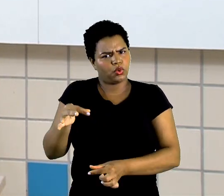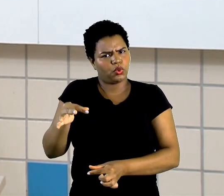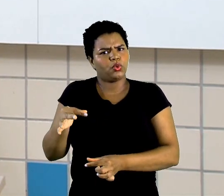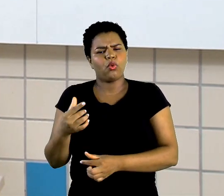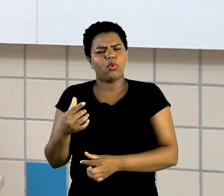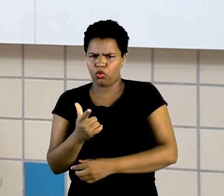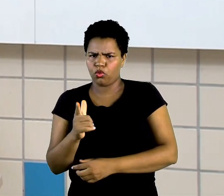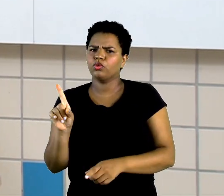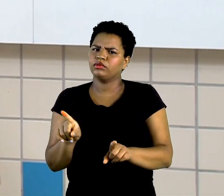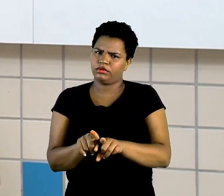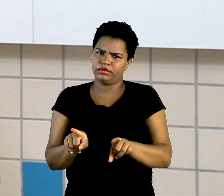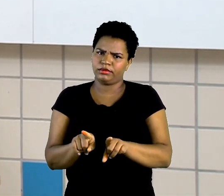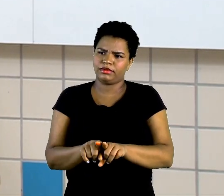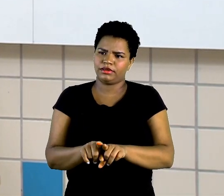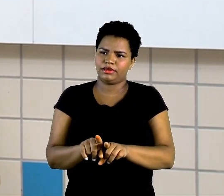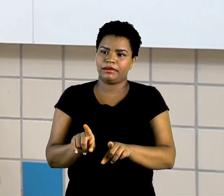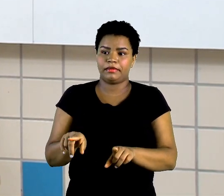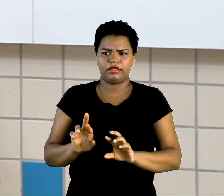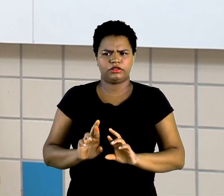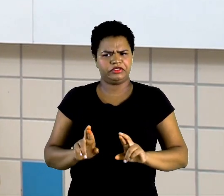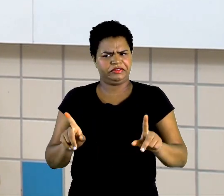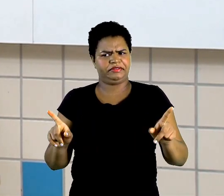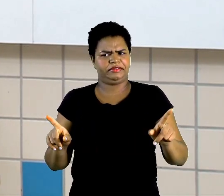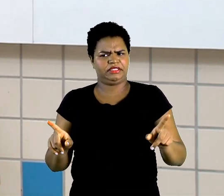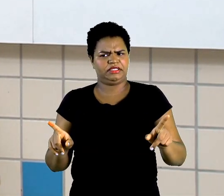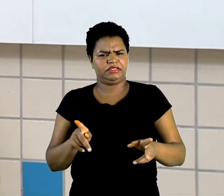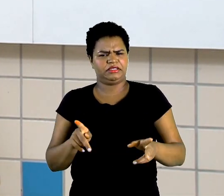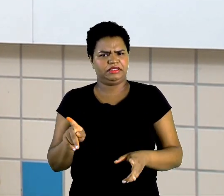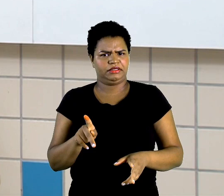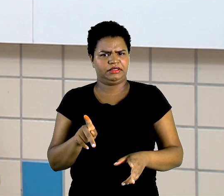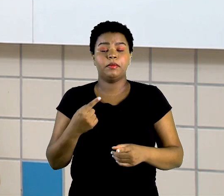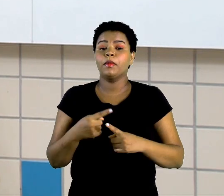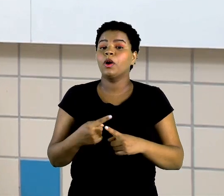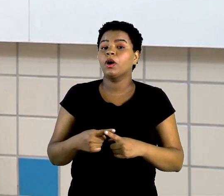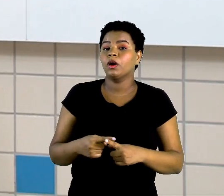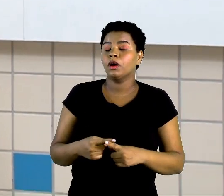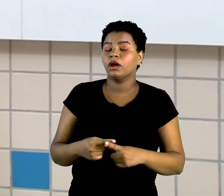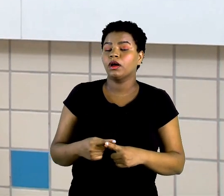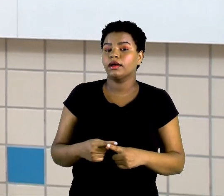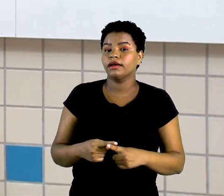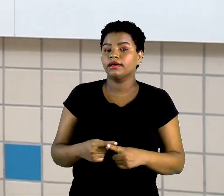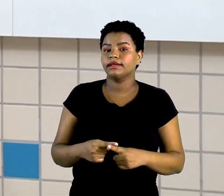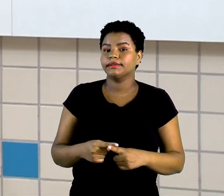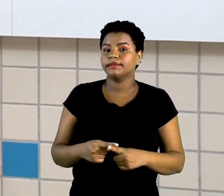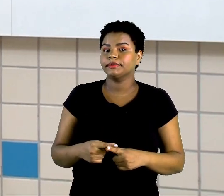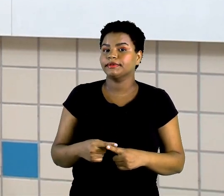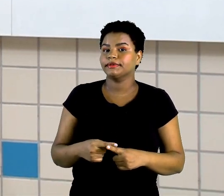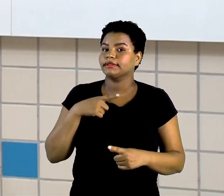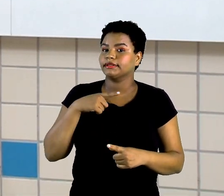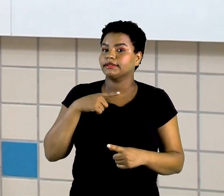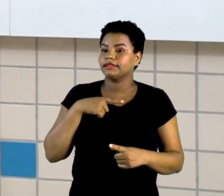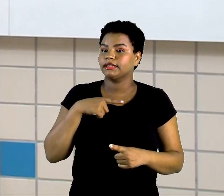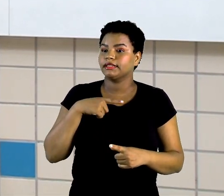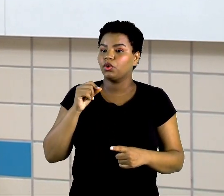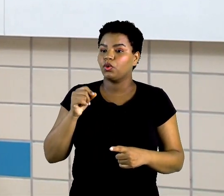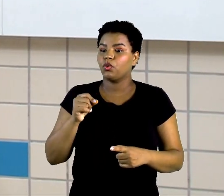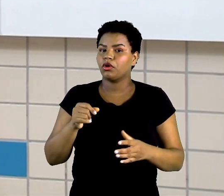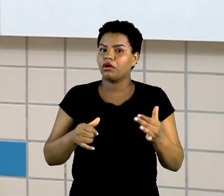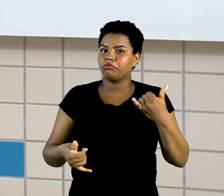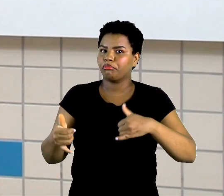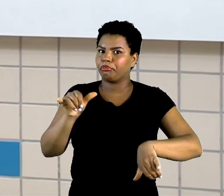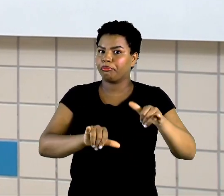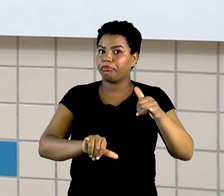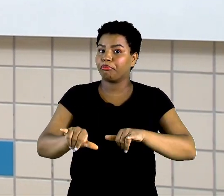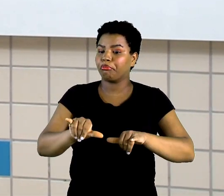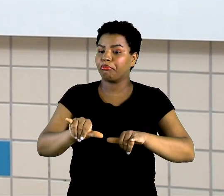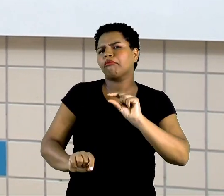taça. Mas essa outra taça está diferente, professora, sim. Por quê? Porque ela está com uma substância. Que